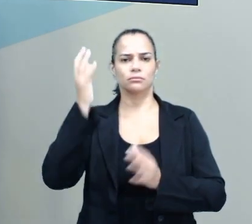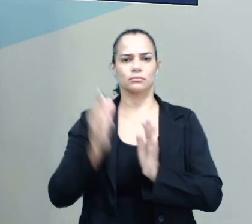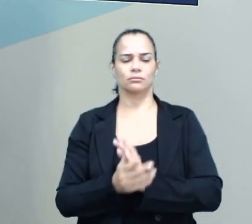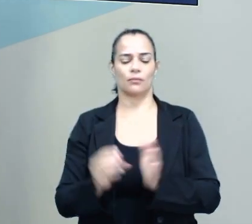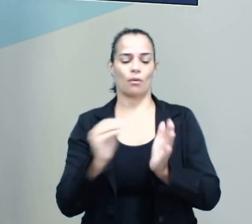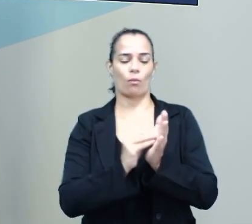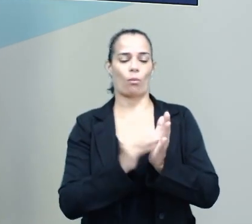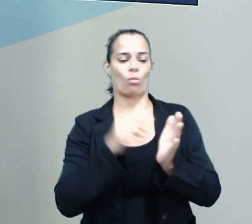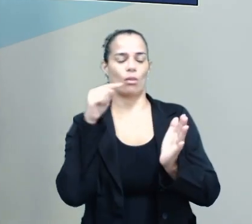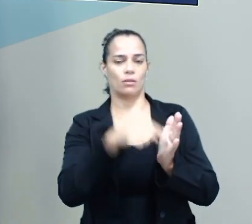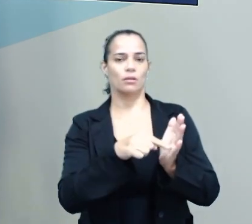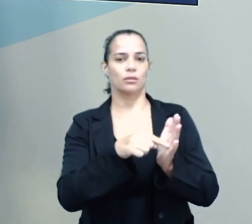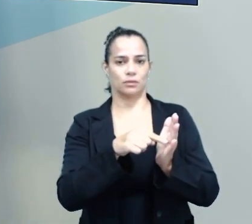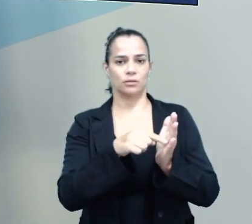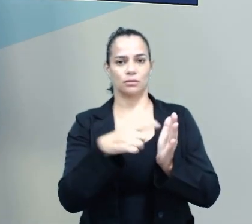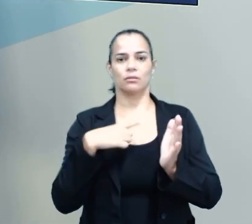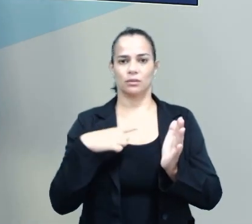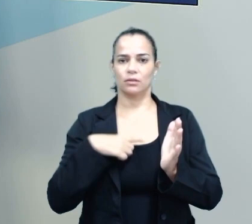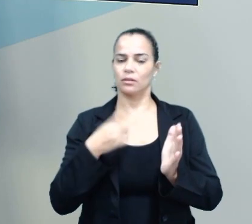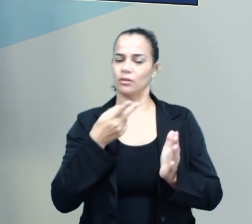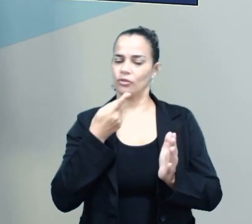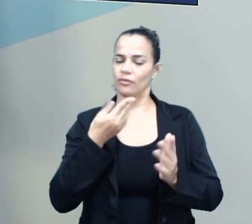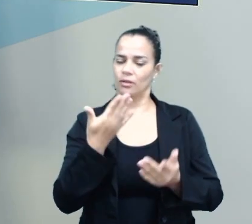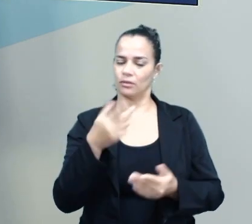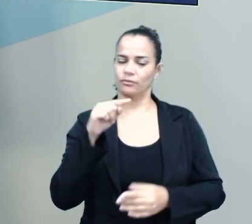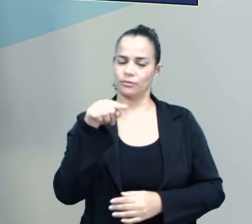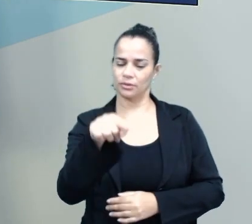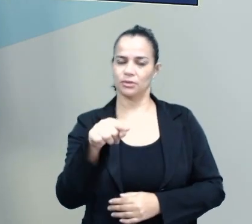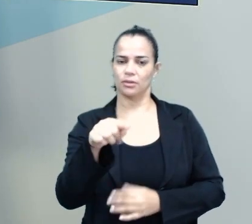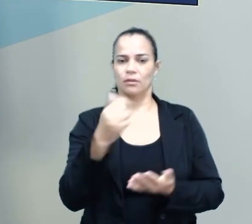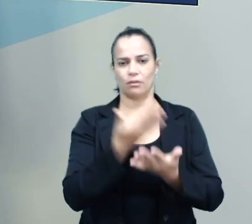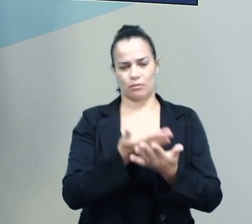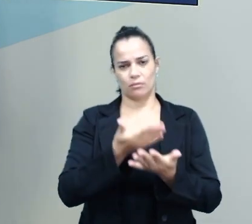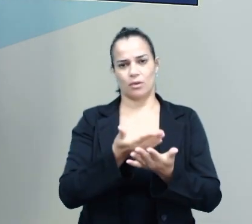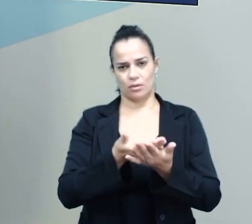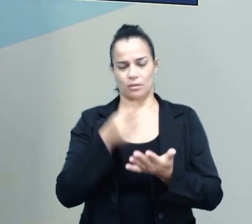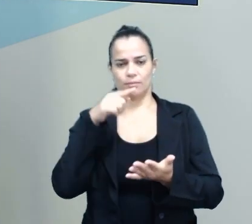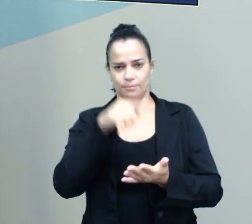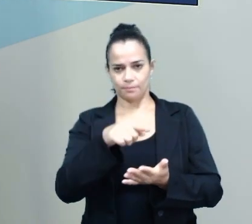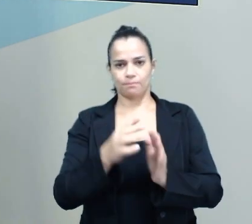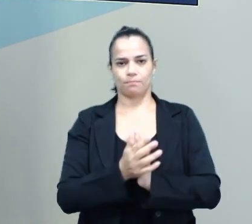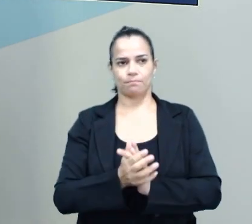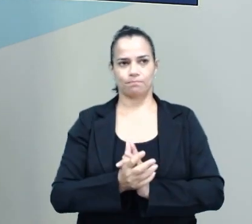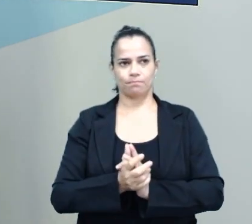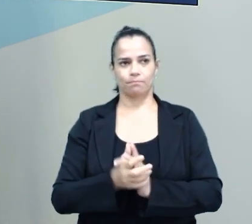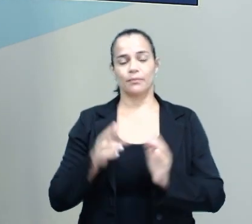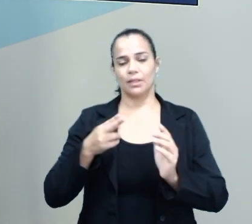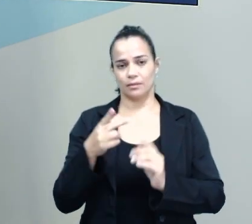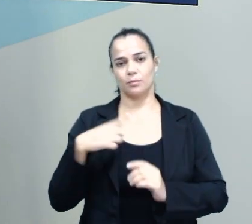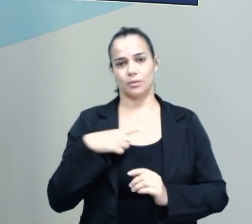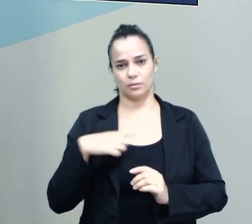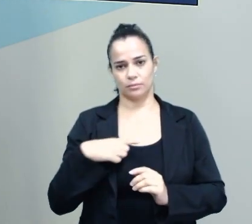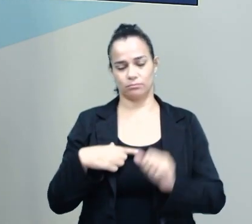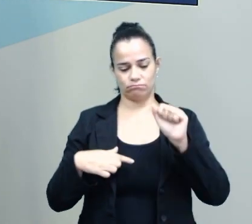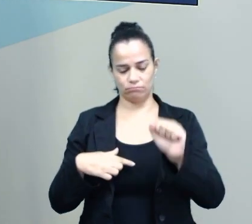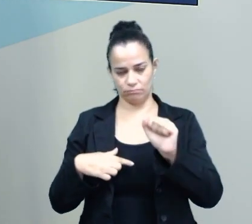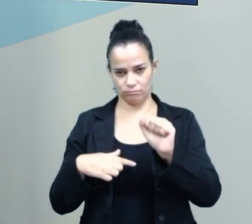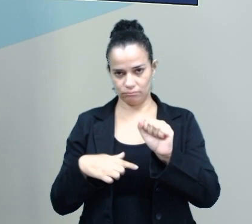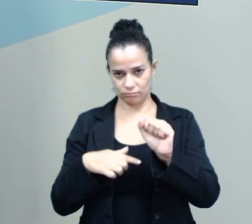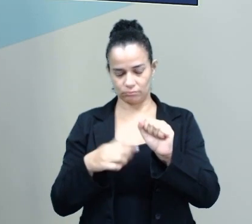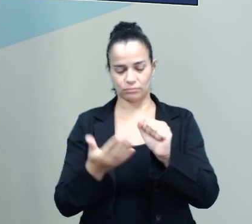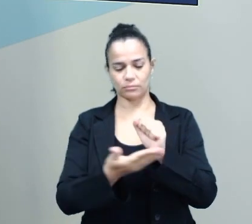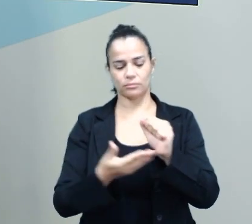eu coloco aqui o que eu tinha dito a você numa aula dessas, que toda vez que eu tenho uma potência de